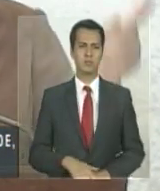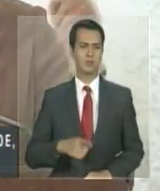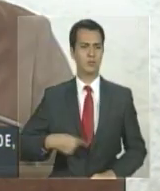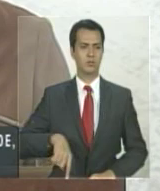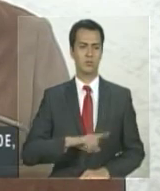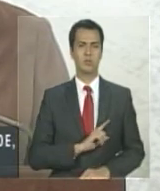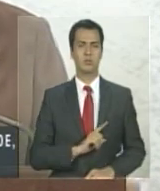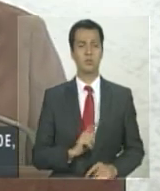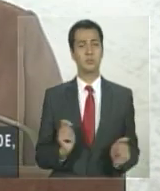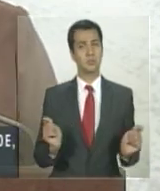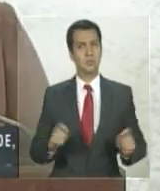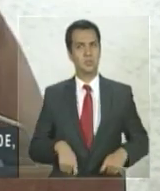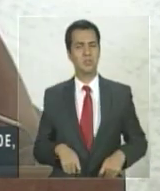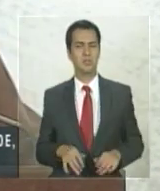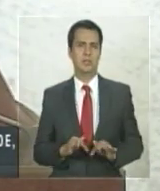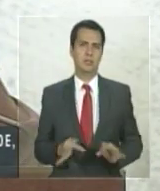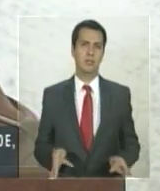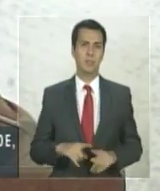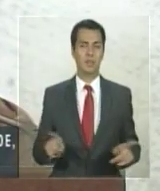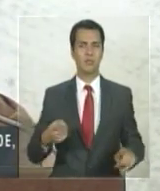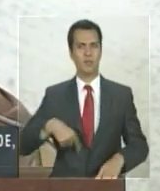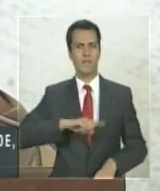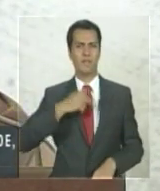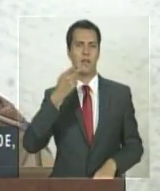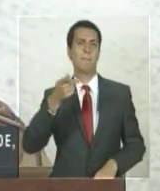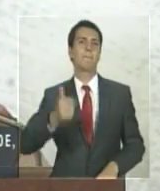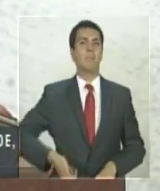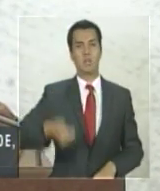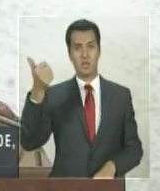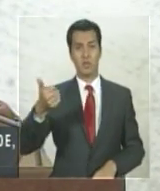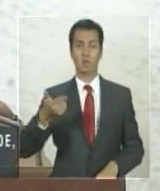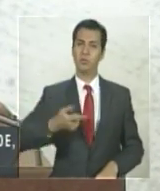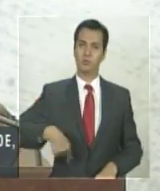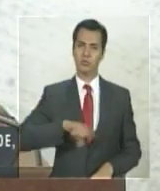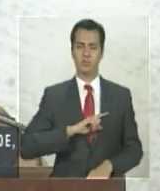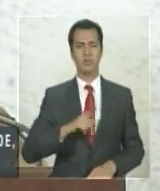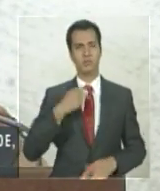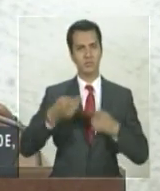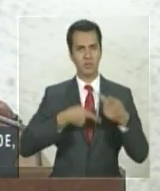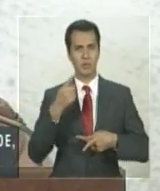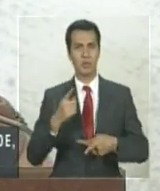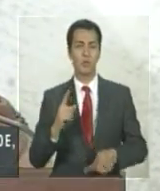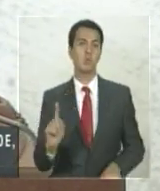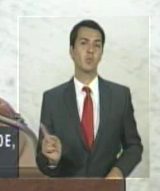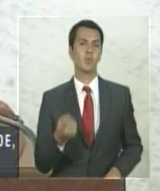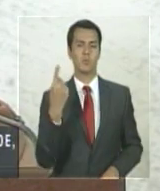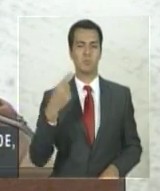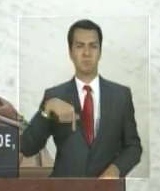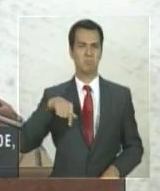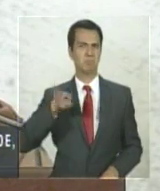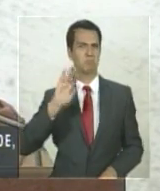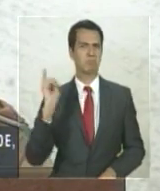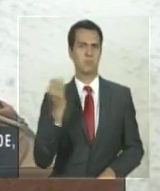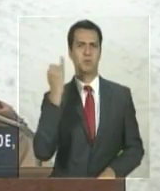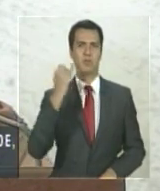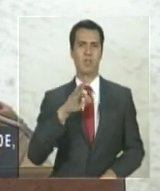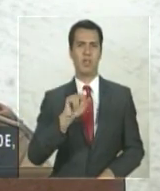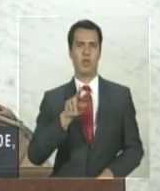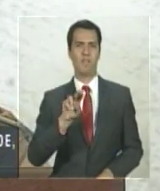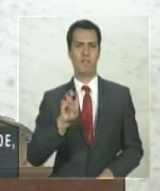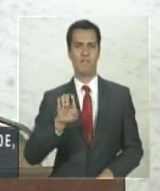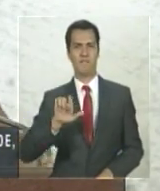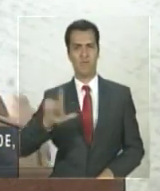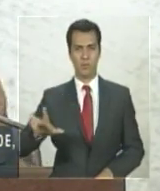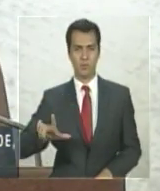podia dizer a melhor matriz energética, nós falamos uma das matrizes energéticas mais renováveis do